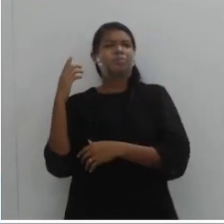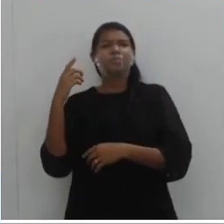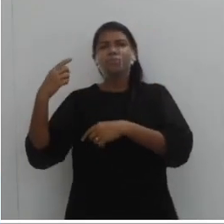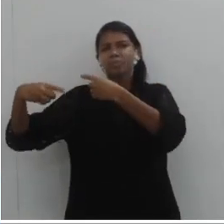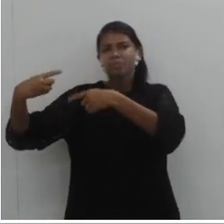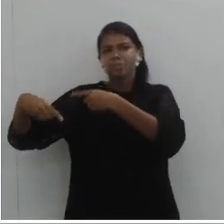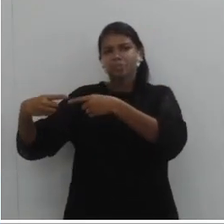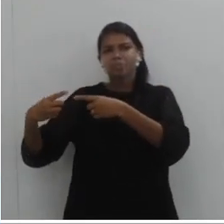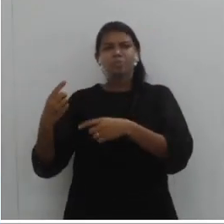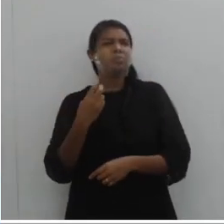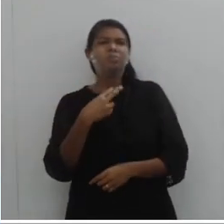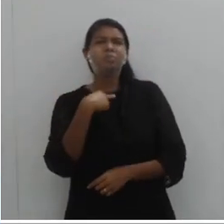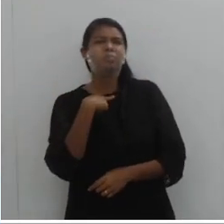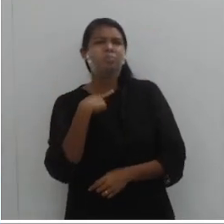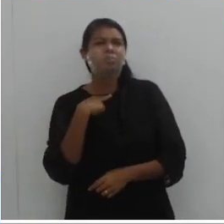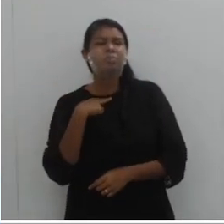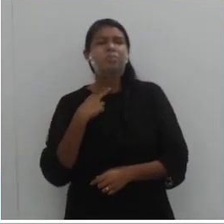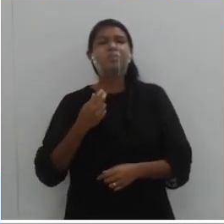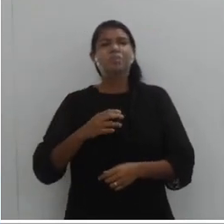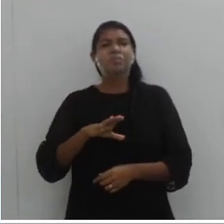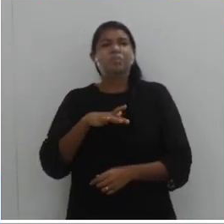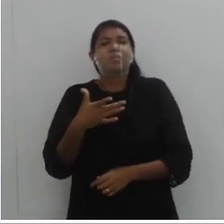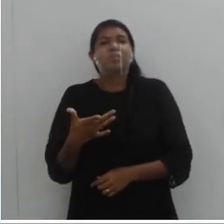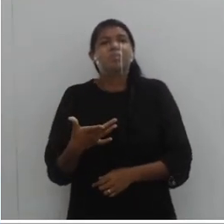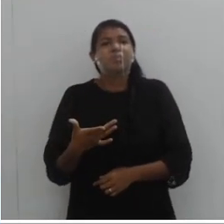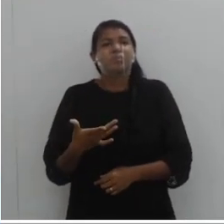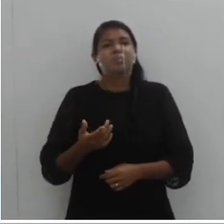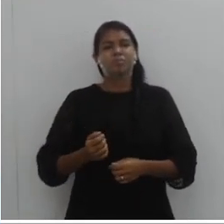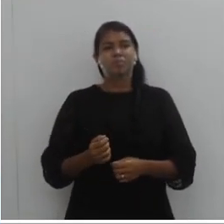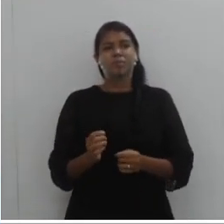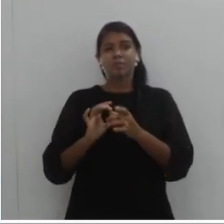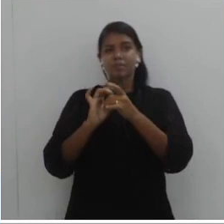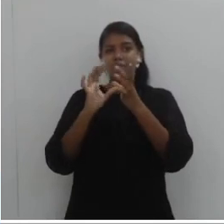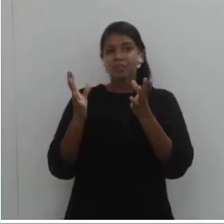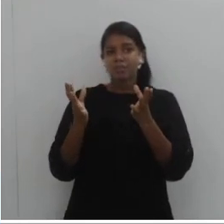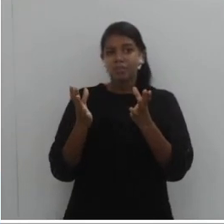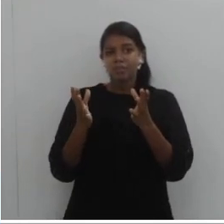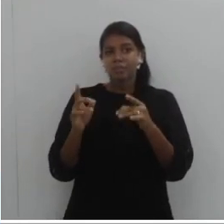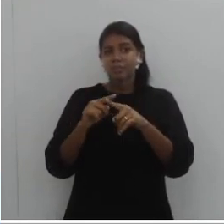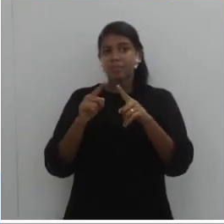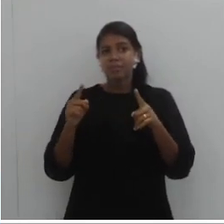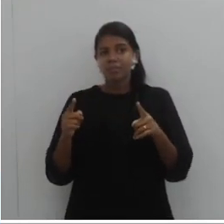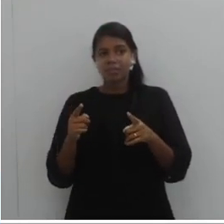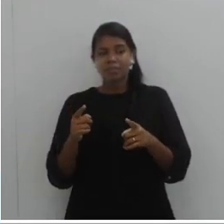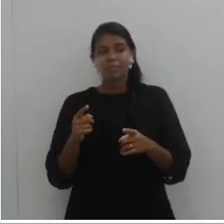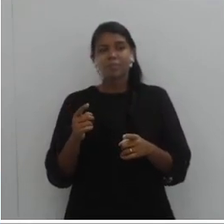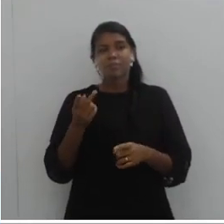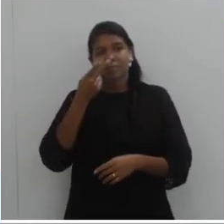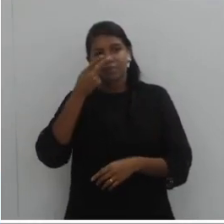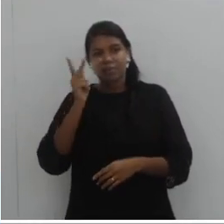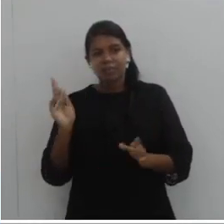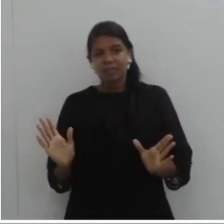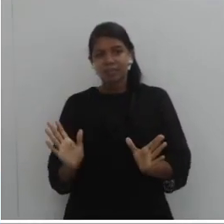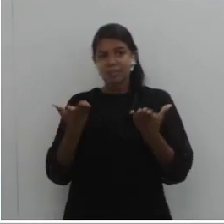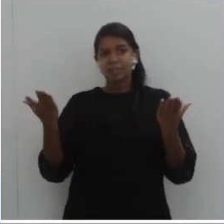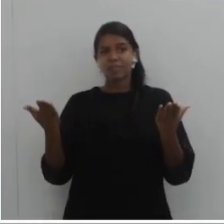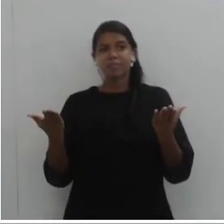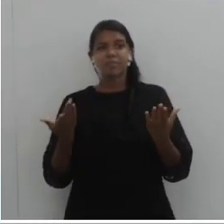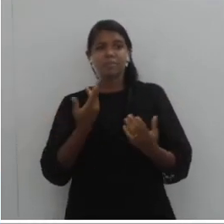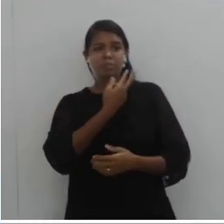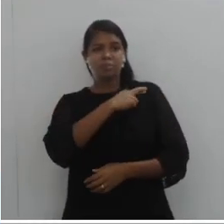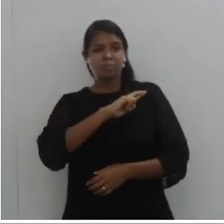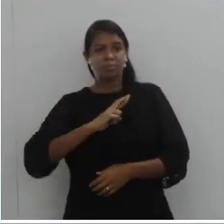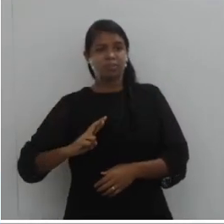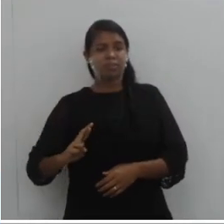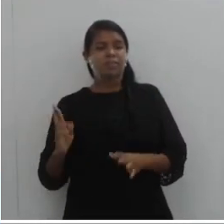políticos, muito embora fosse autorizada a frequentar festas religiosas e assistir a